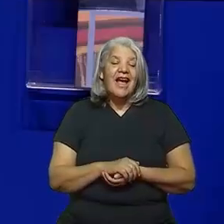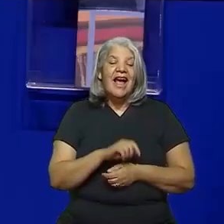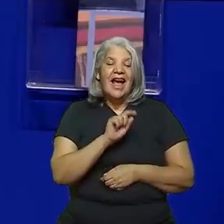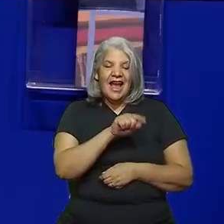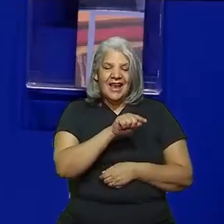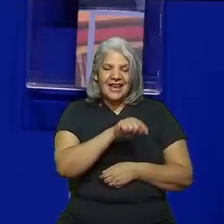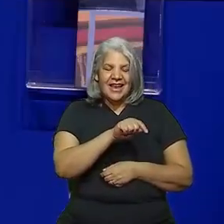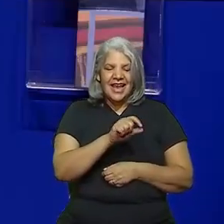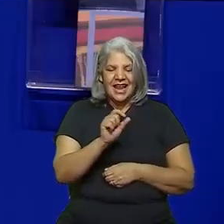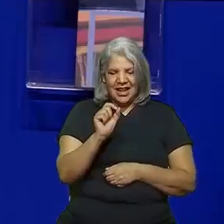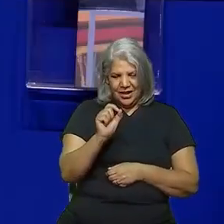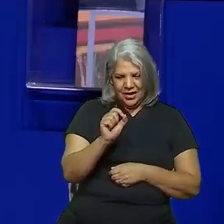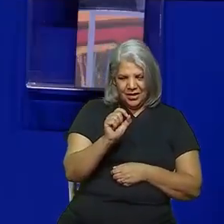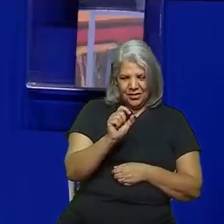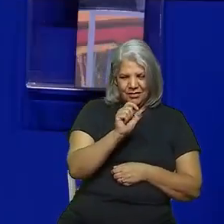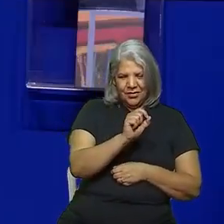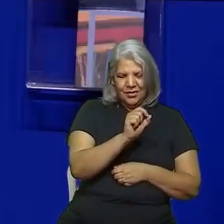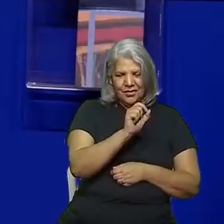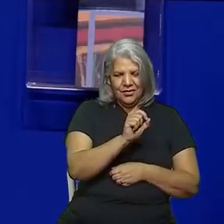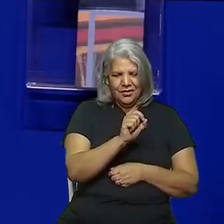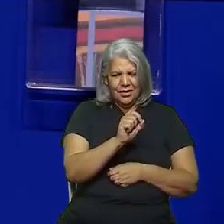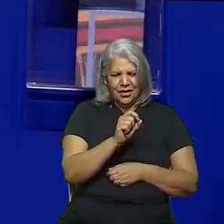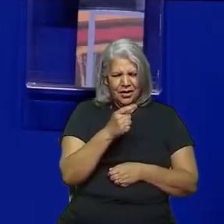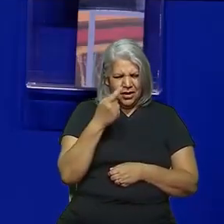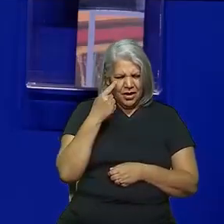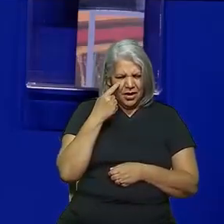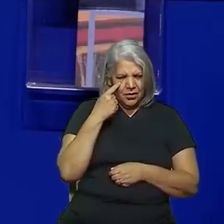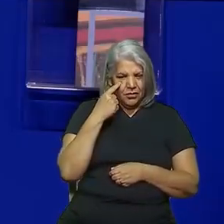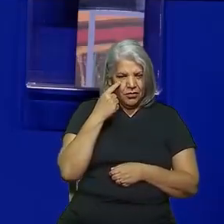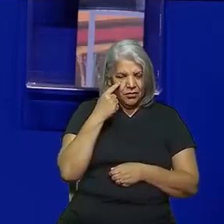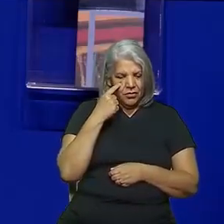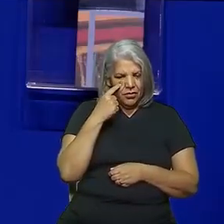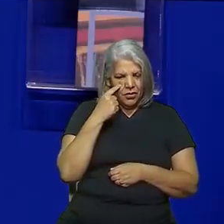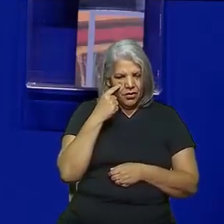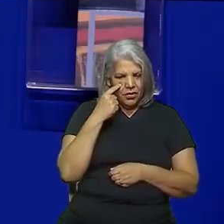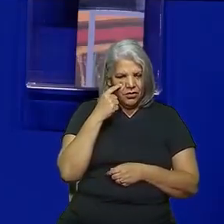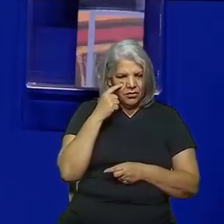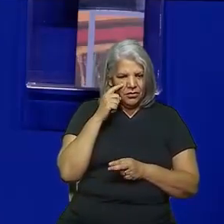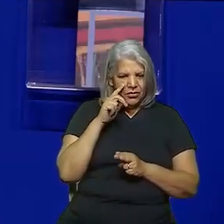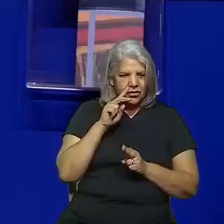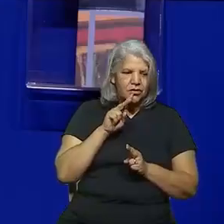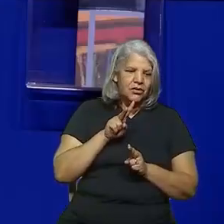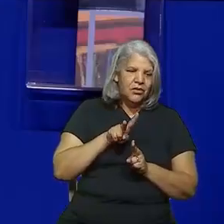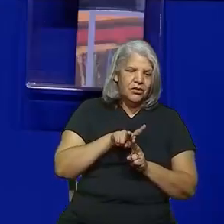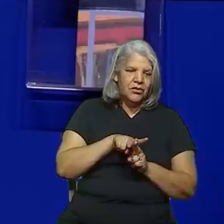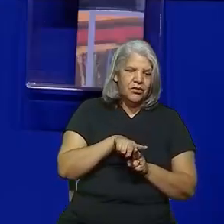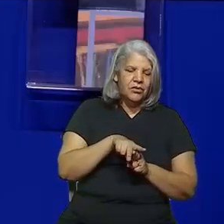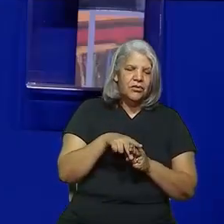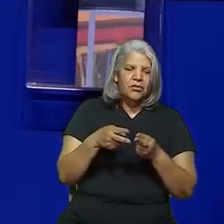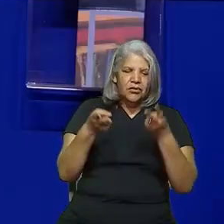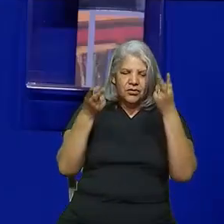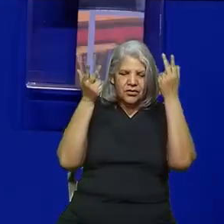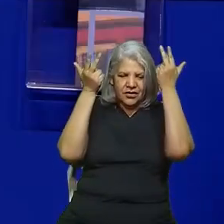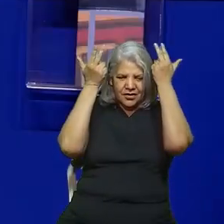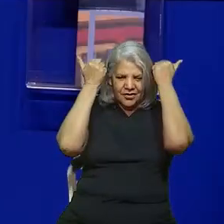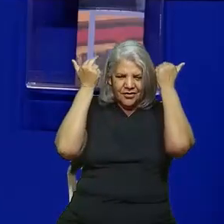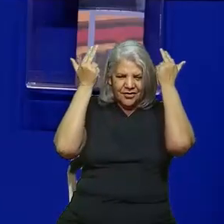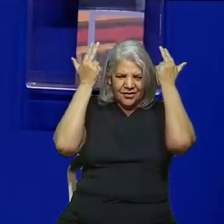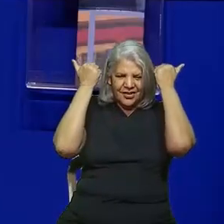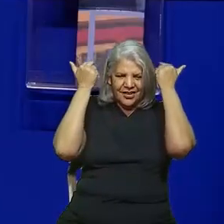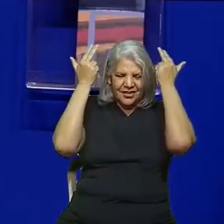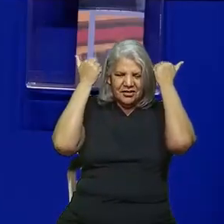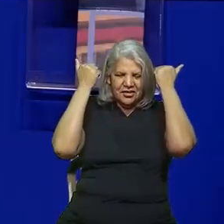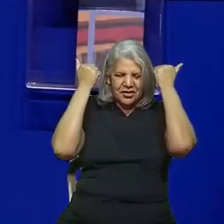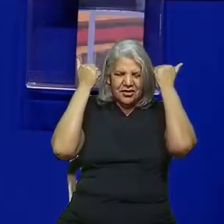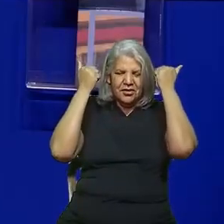bolinhas eram os olhos dos cavalos dele. O carrossel